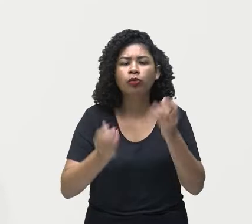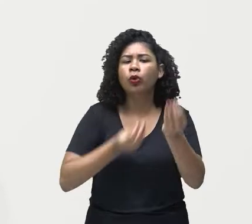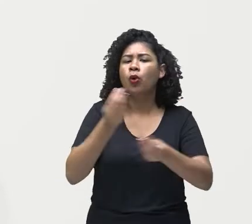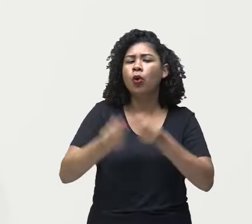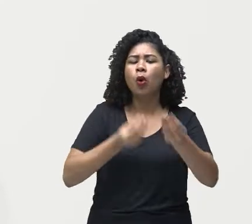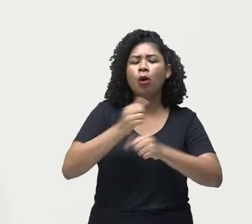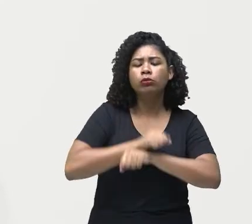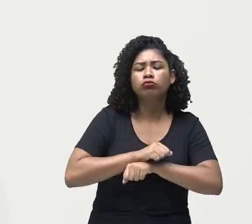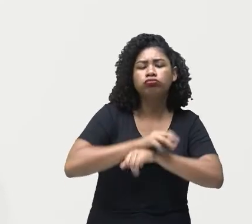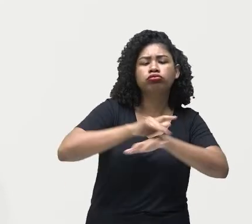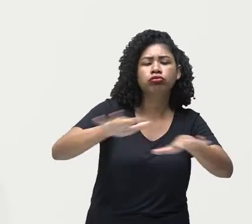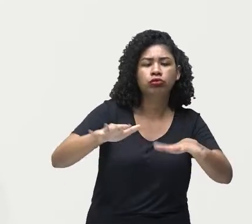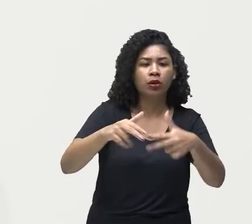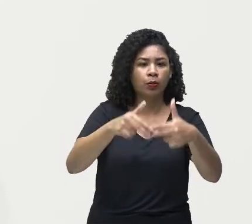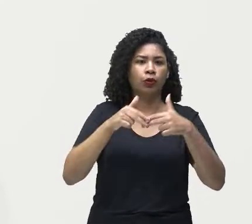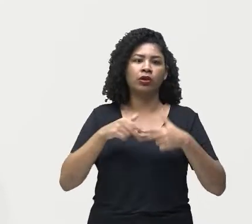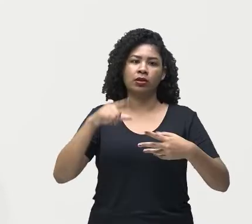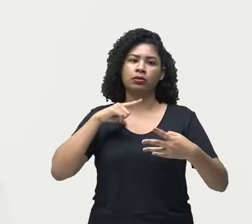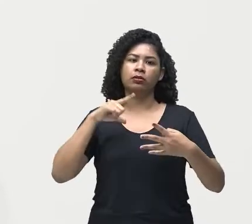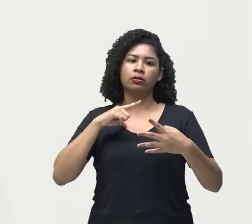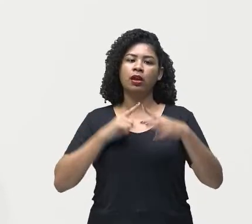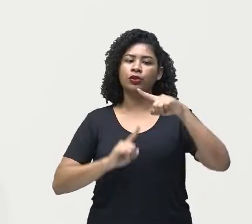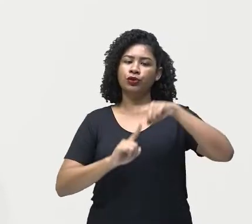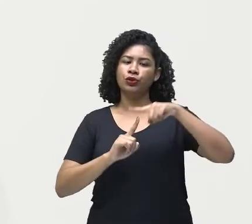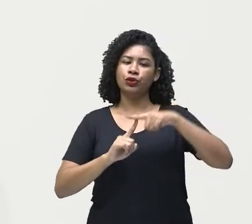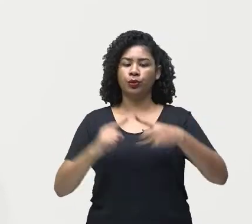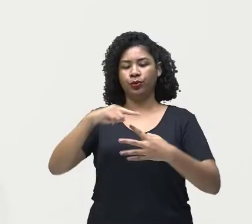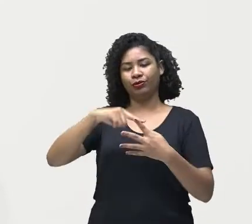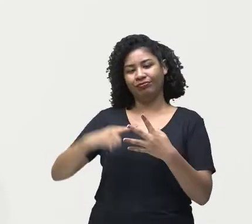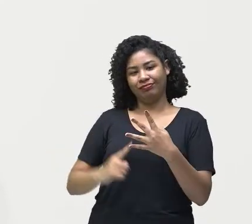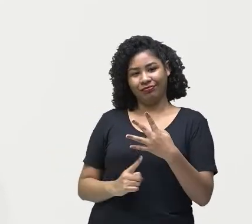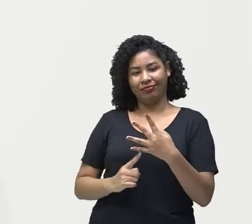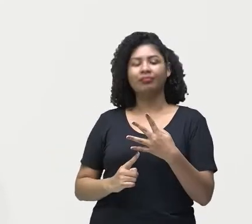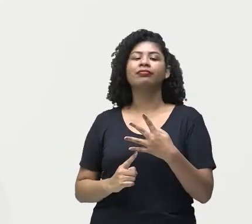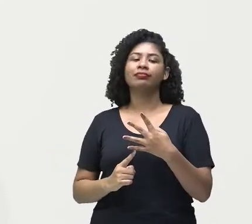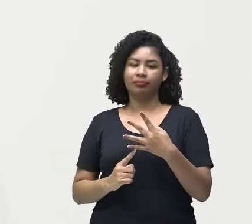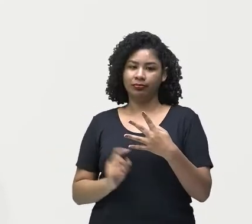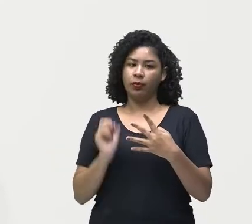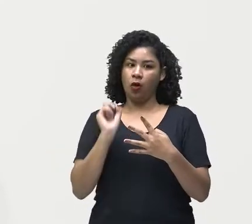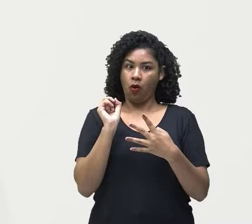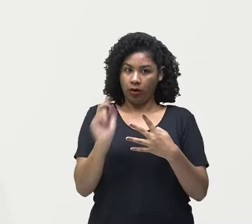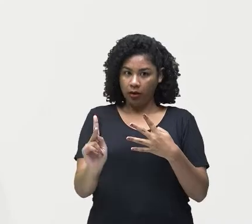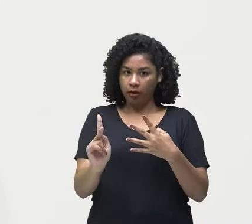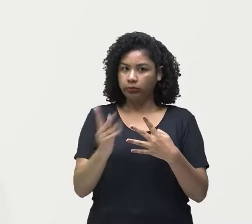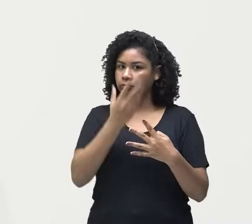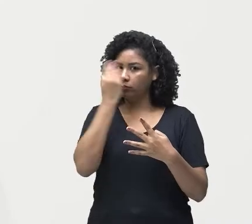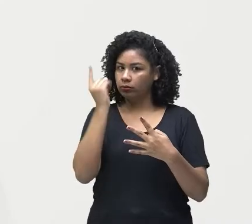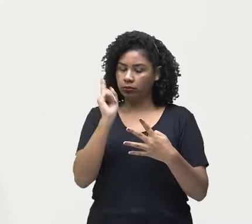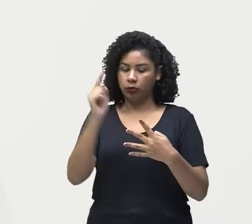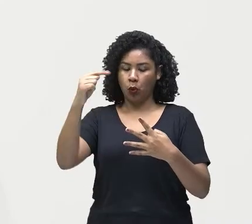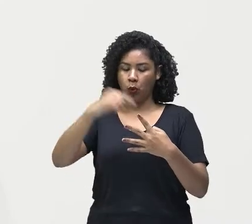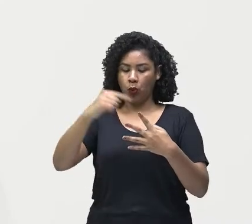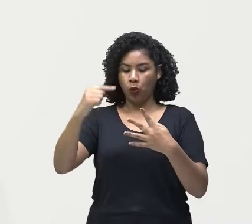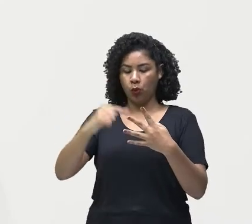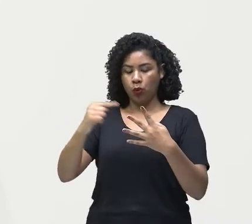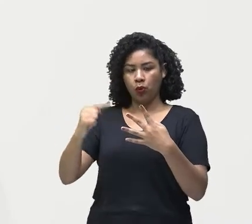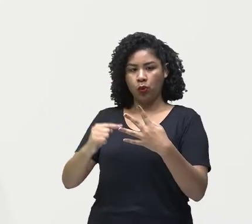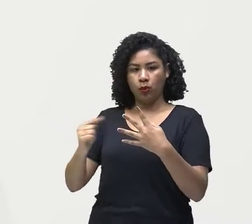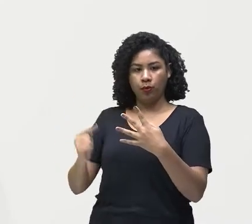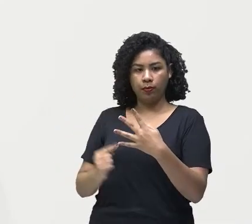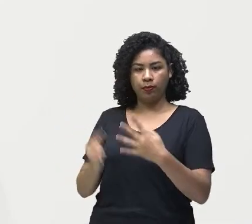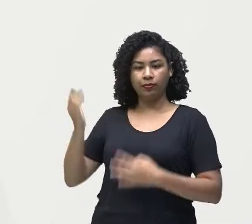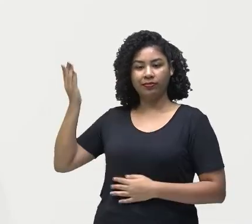nas localidades, a gente tem essa classificação de surto, epidemia, endemia